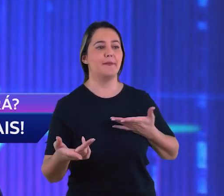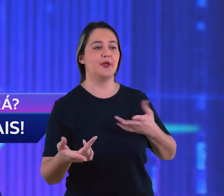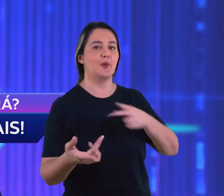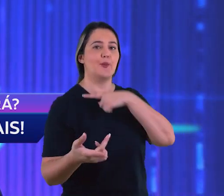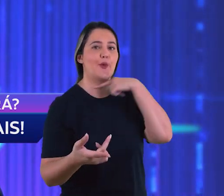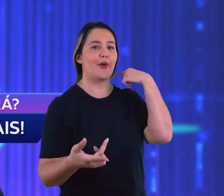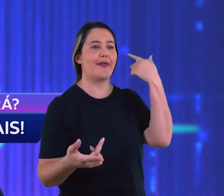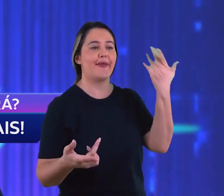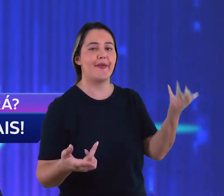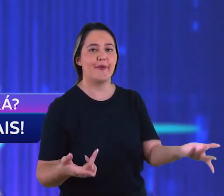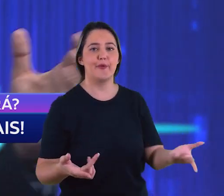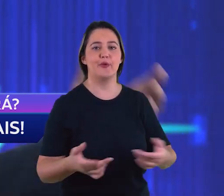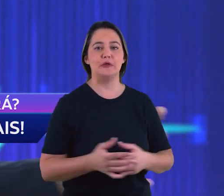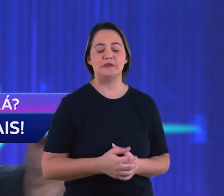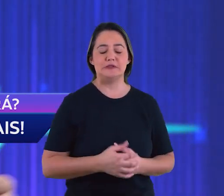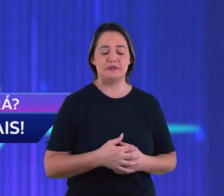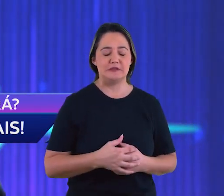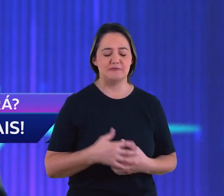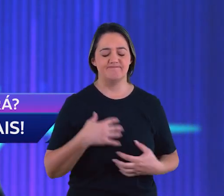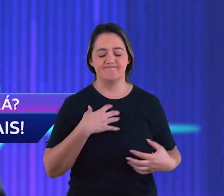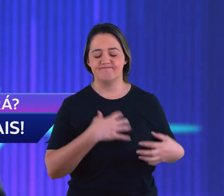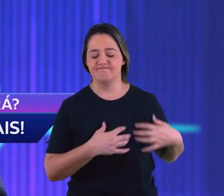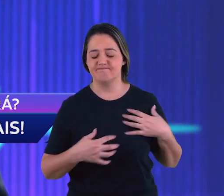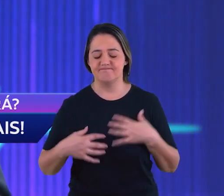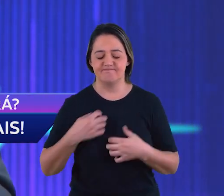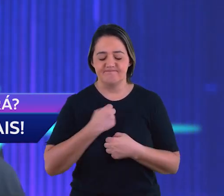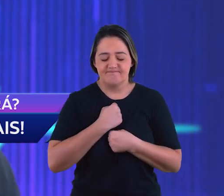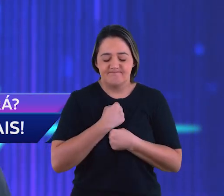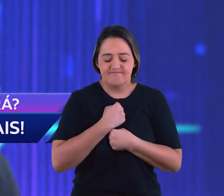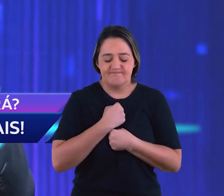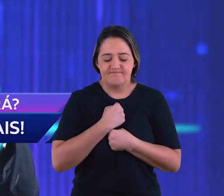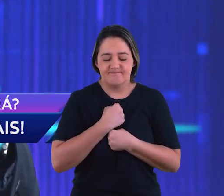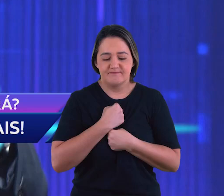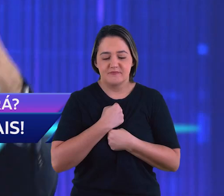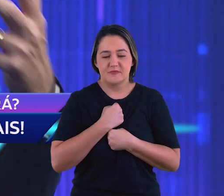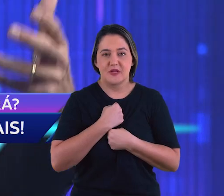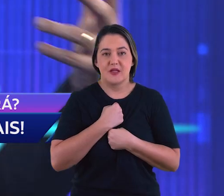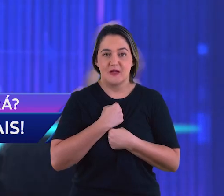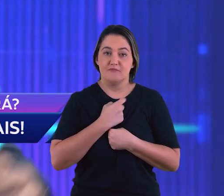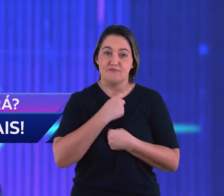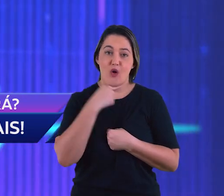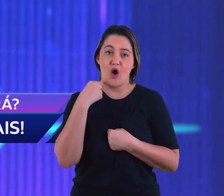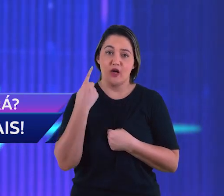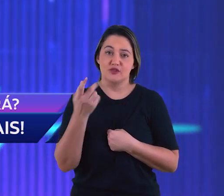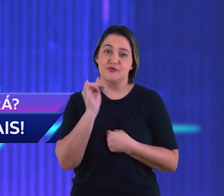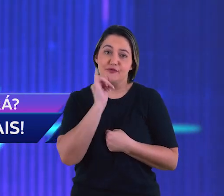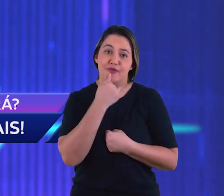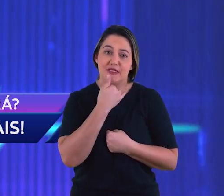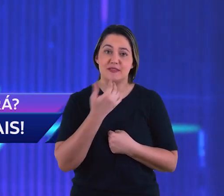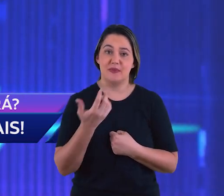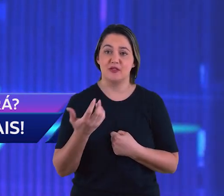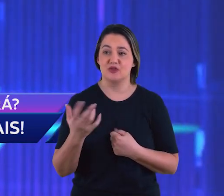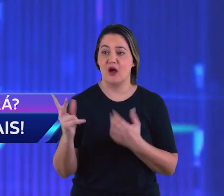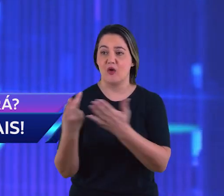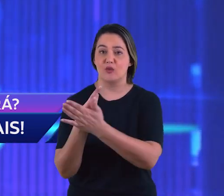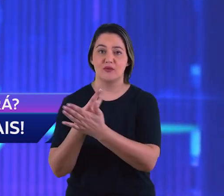inimigo. E queremos vencer a morte. Eu almejo o dia que a morte não mais vai